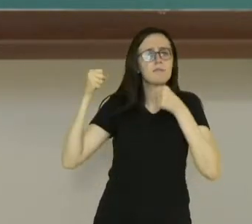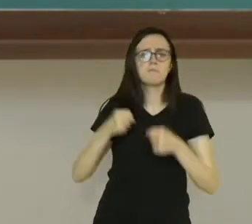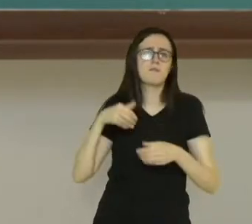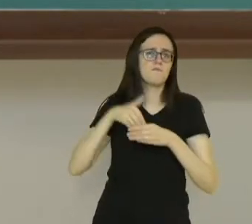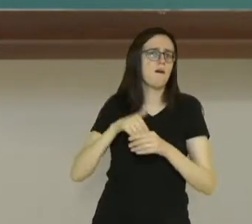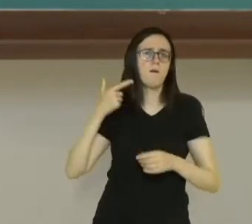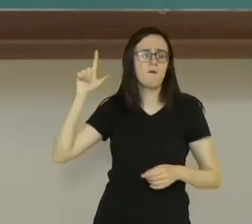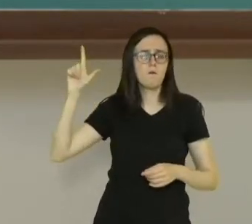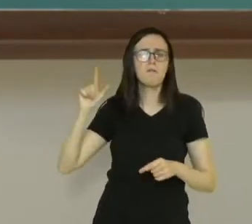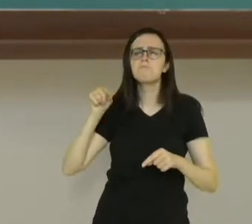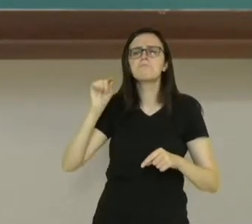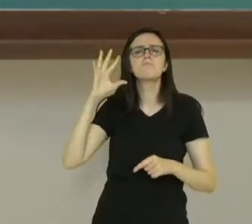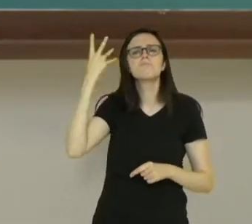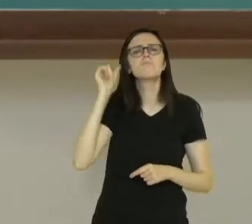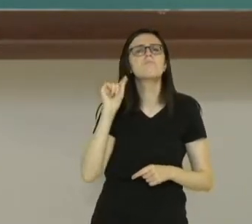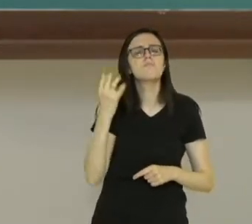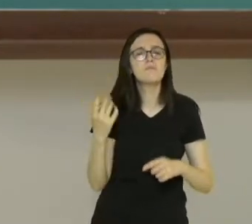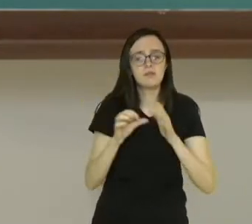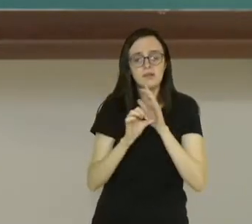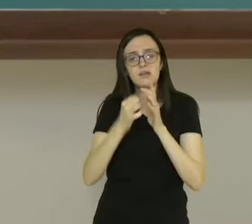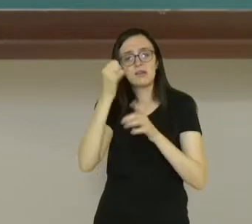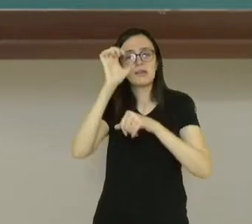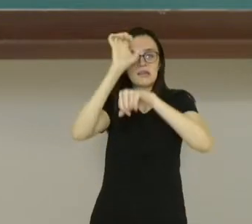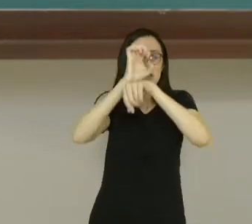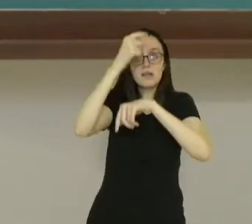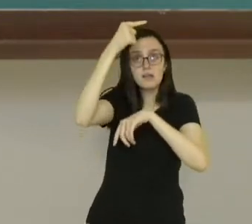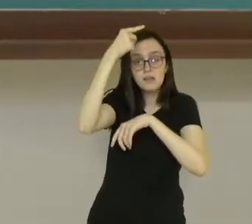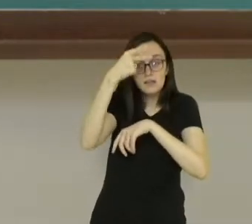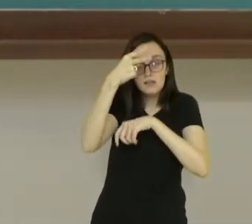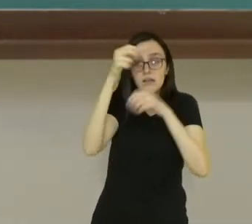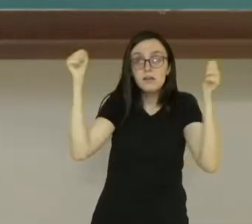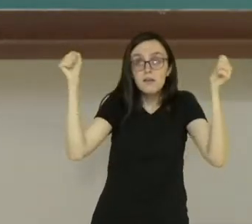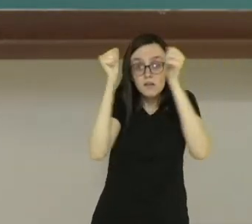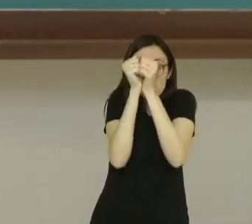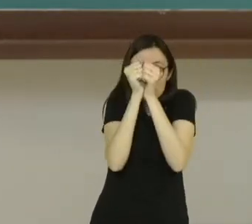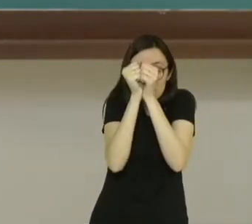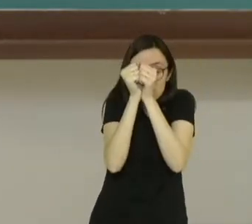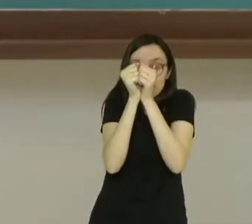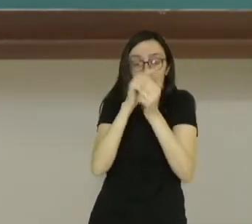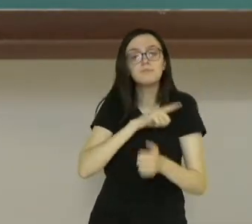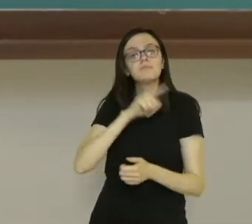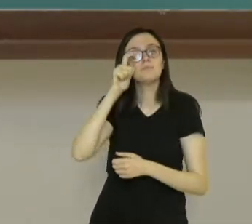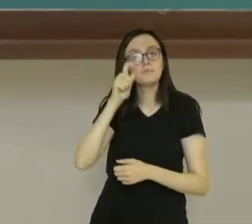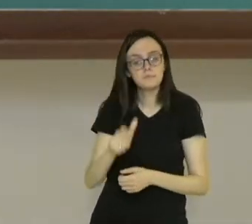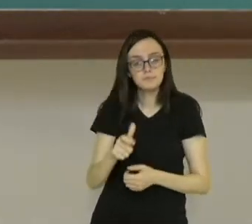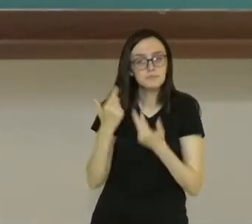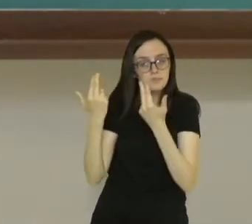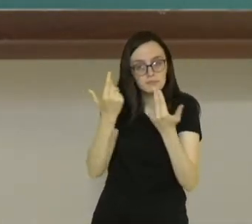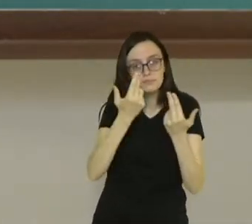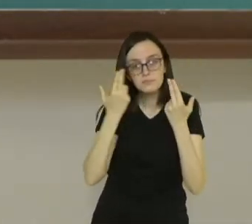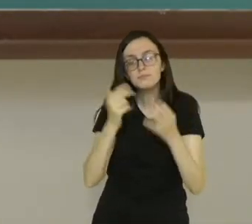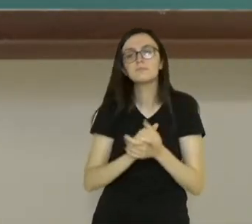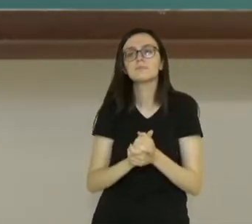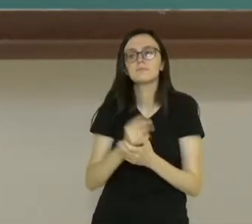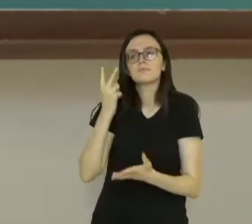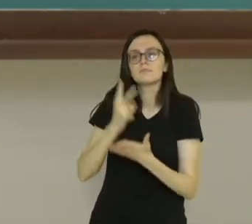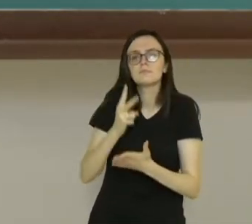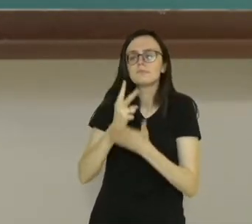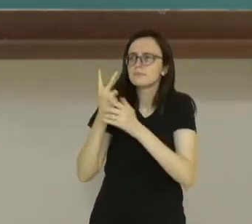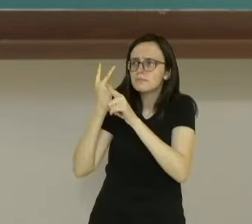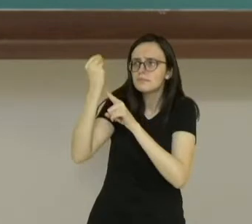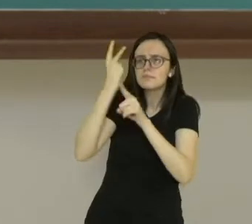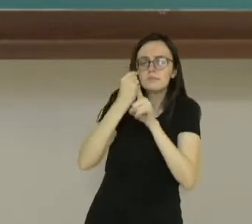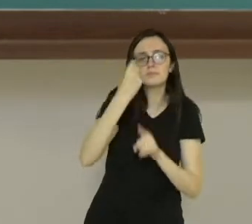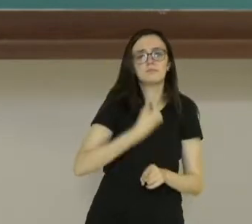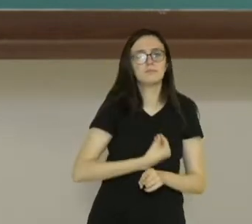voto. O que acontecia? Primeiro estado e segundo estado se juntavam, tinham interesses em comum, sempre venciam em